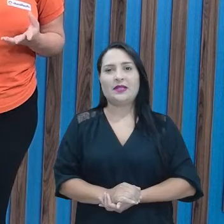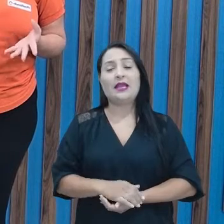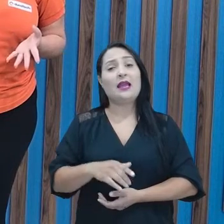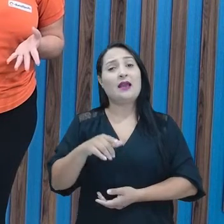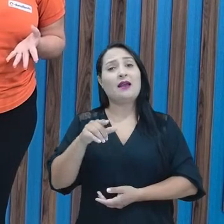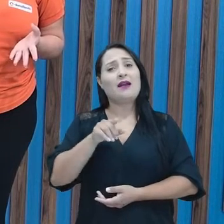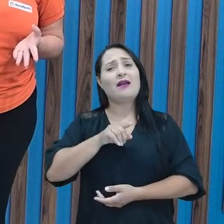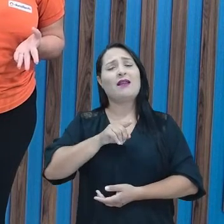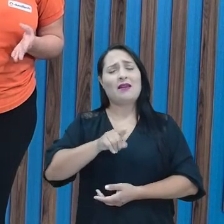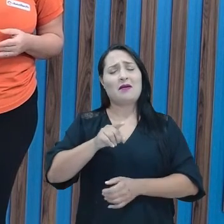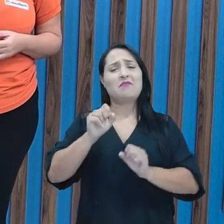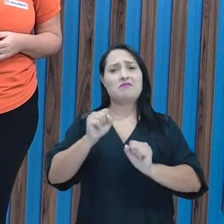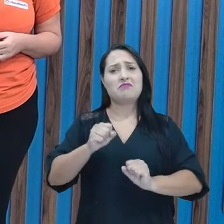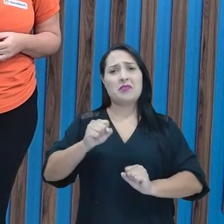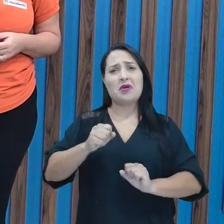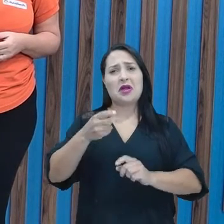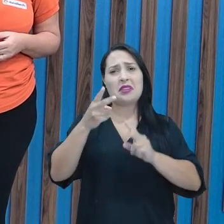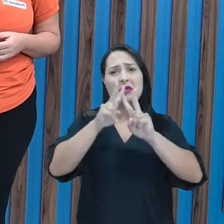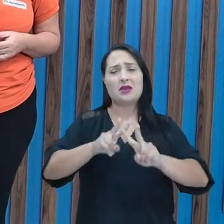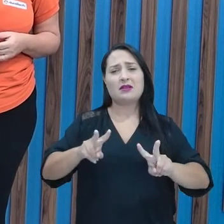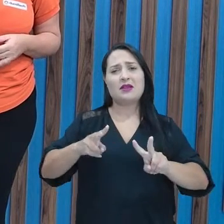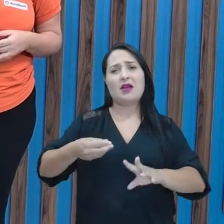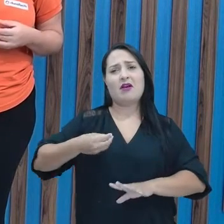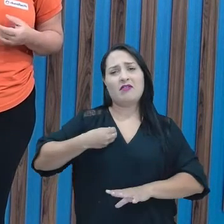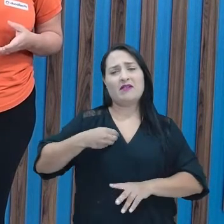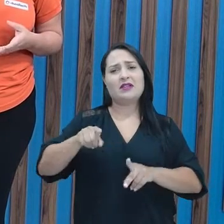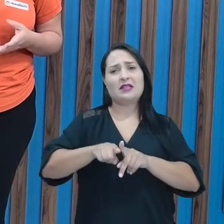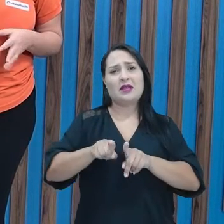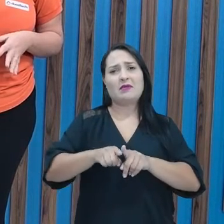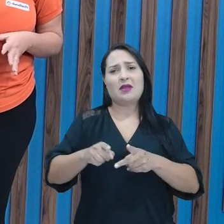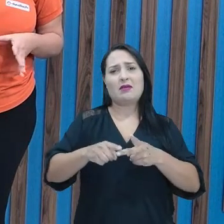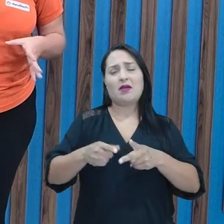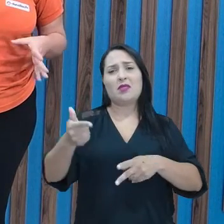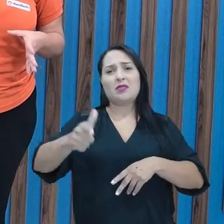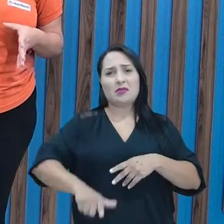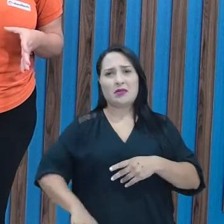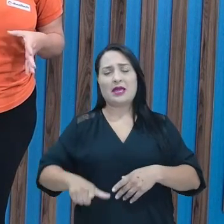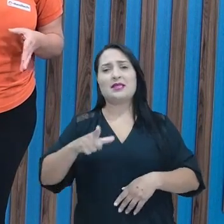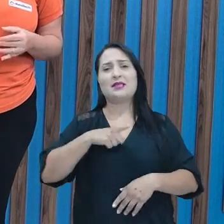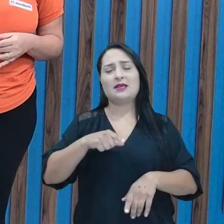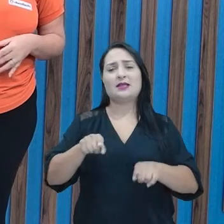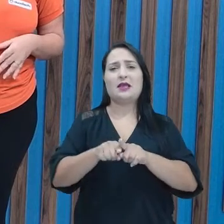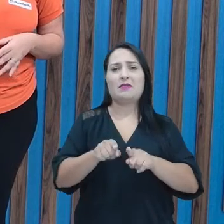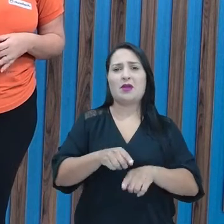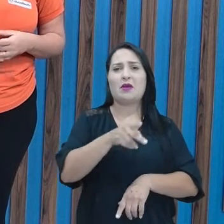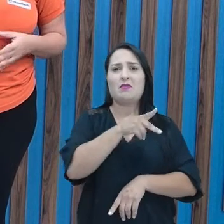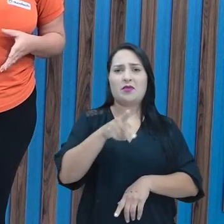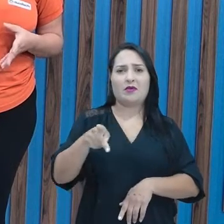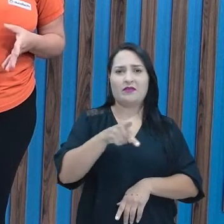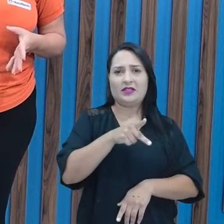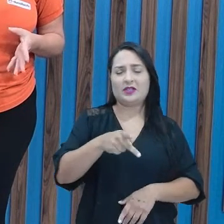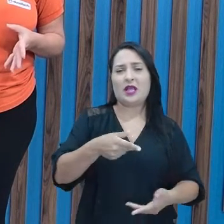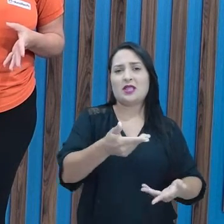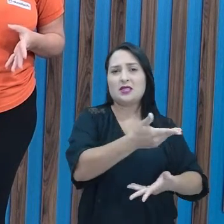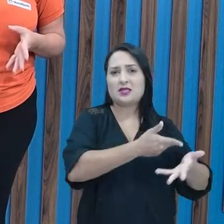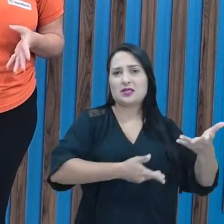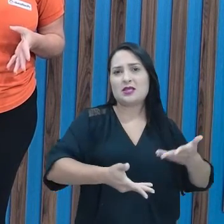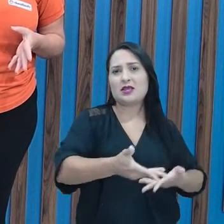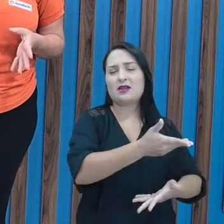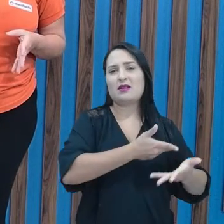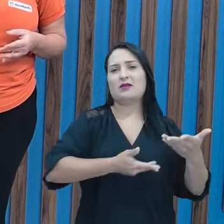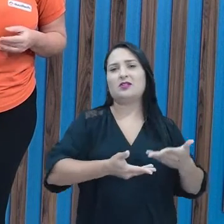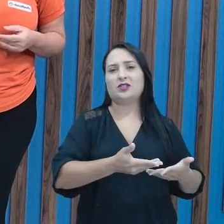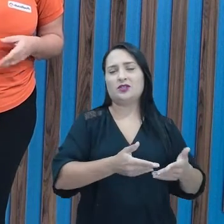pode assistir as aulas ao vivo e também as reprises. E sempre temos uma professora, um professor, interagindo conosco